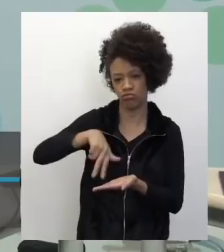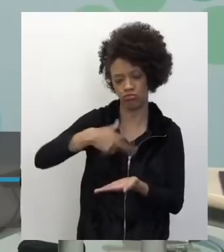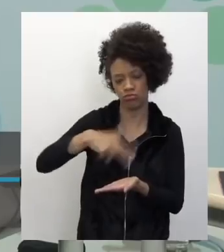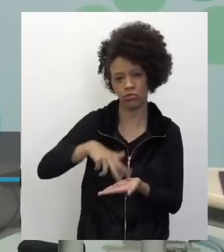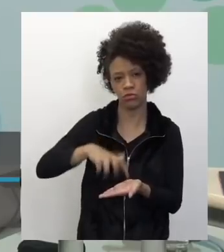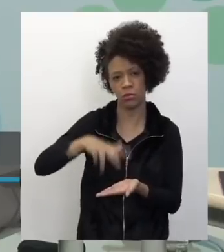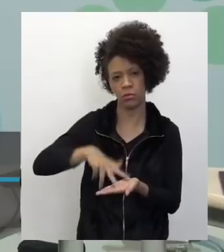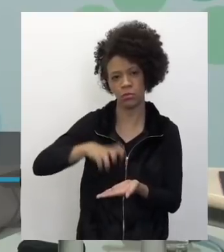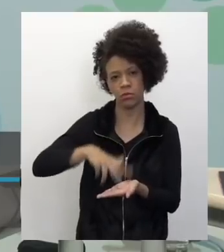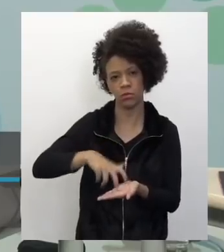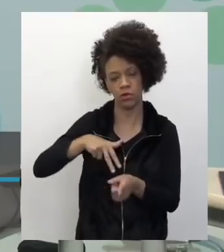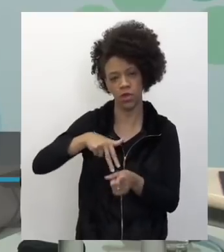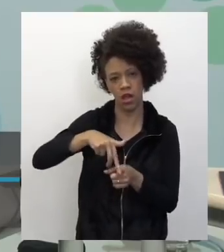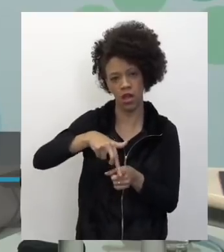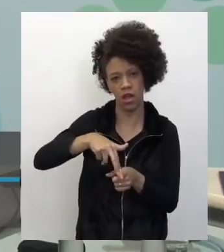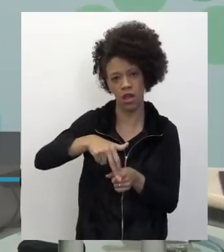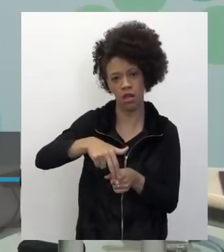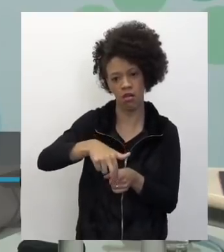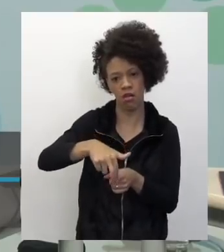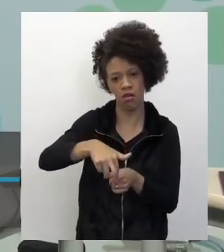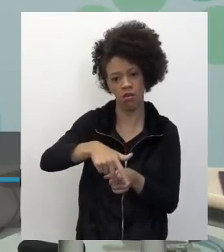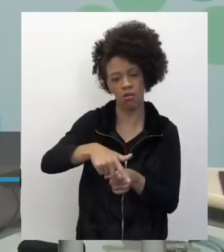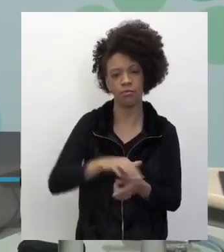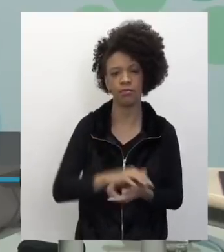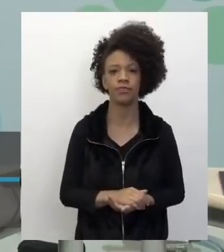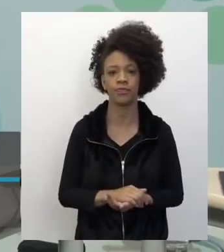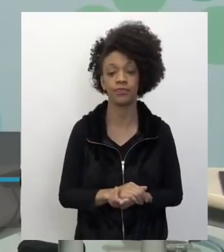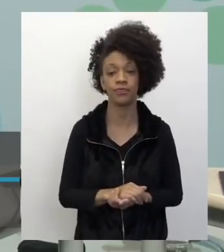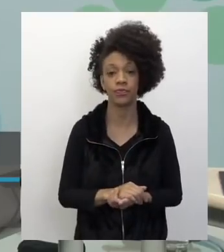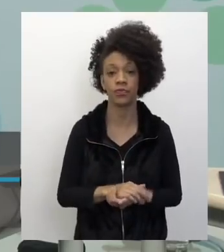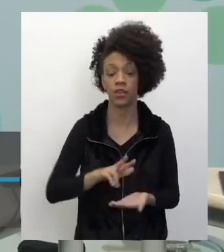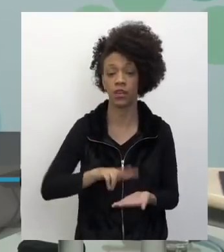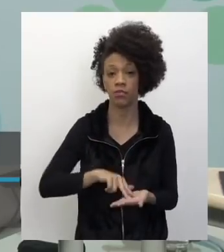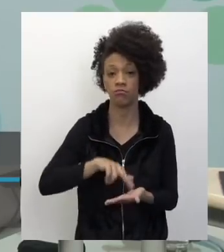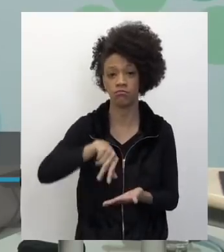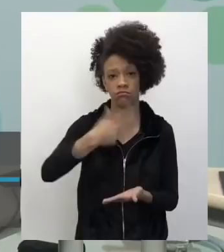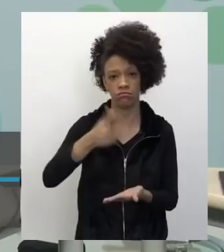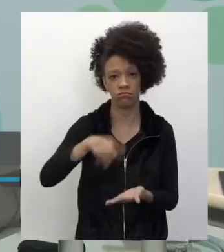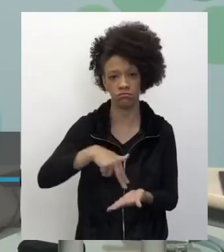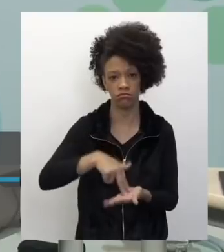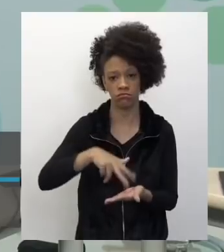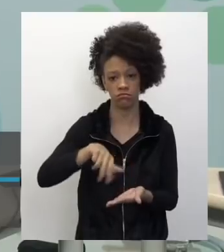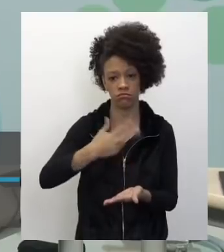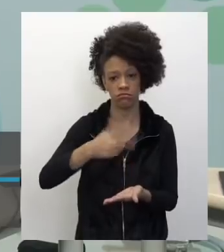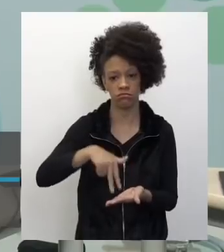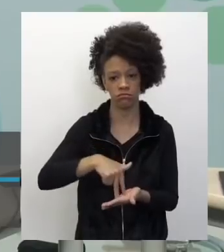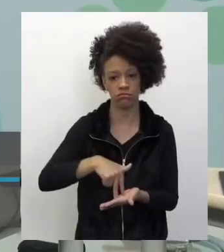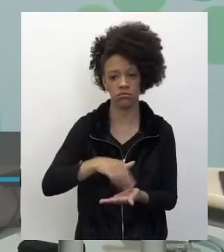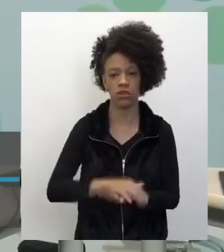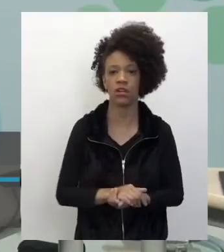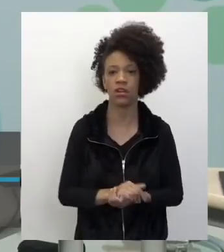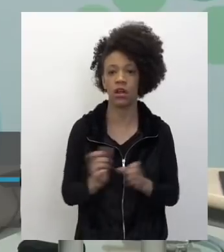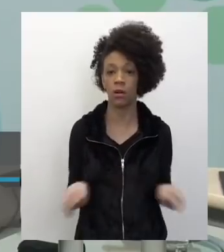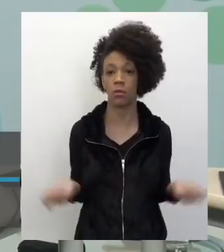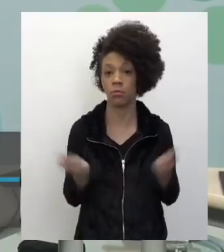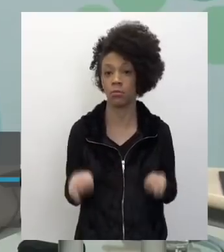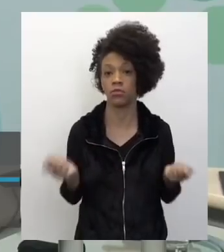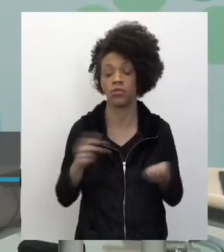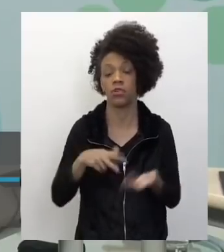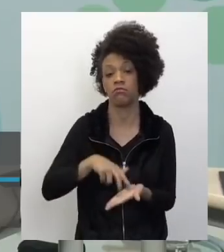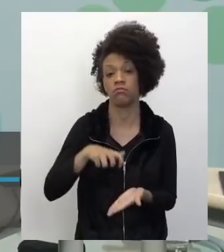diversão. O Cauã fala pular, dar mortais, né? Pular numa perna só. A